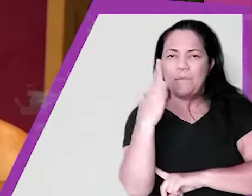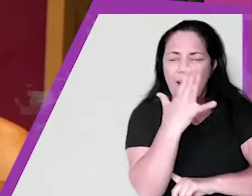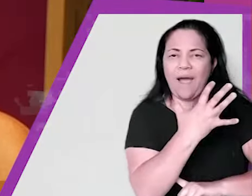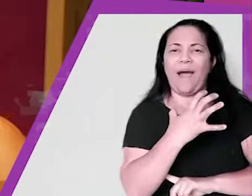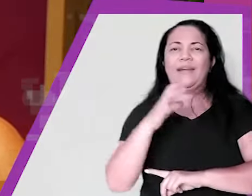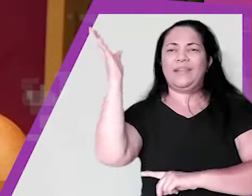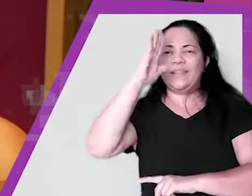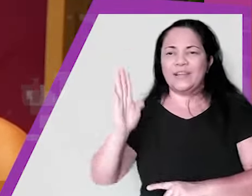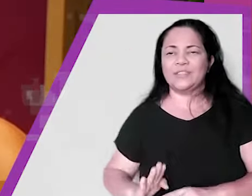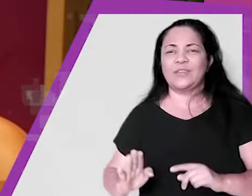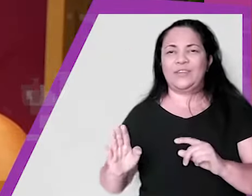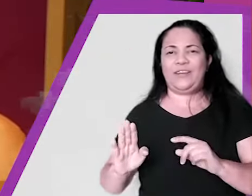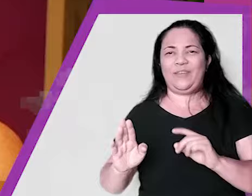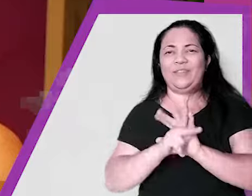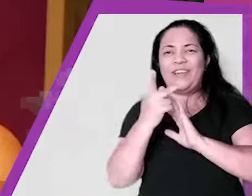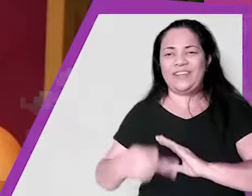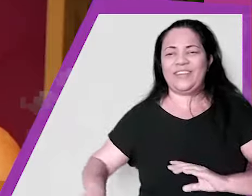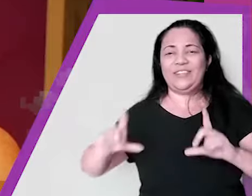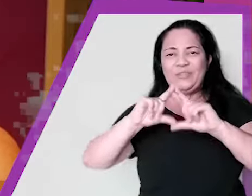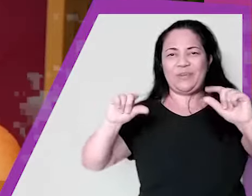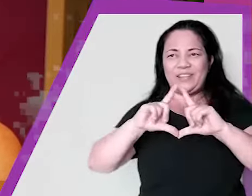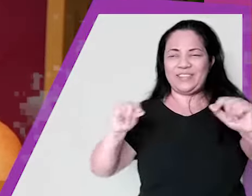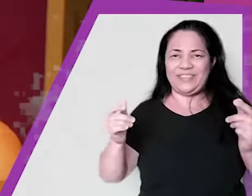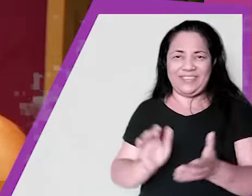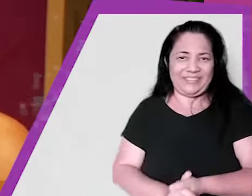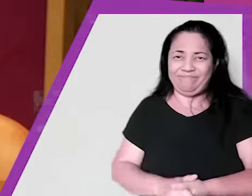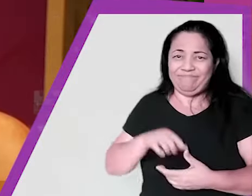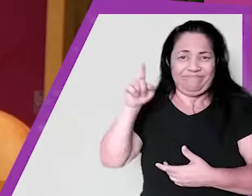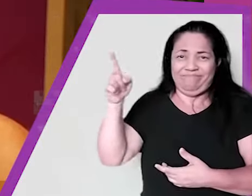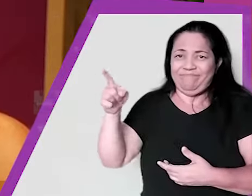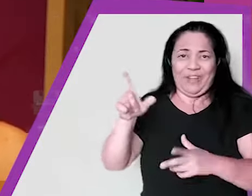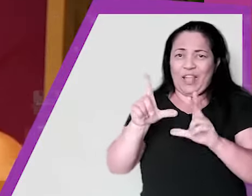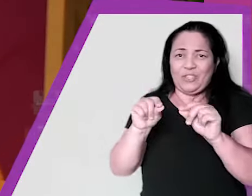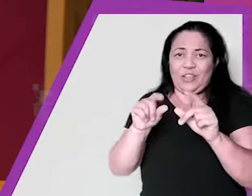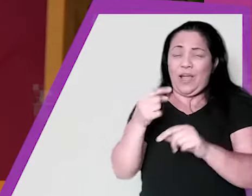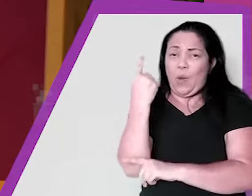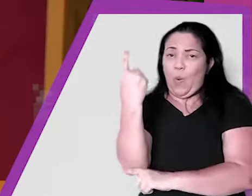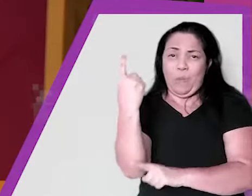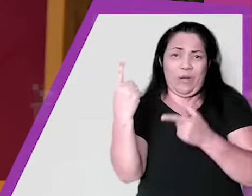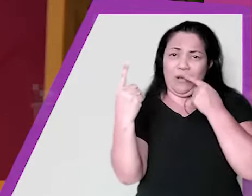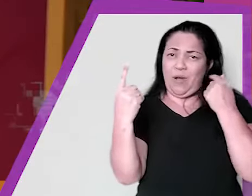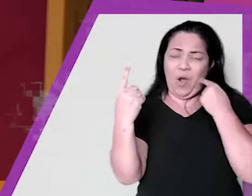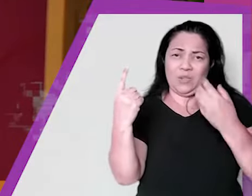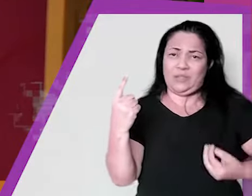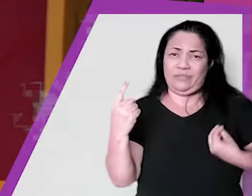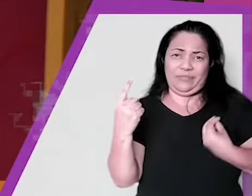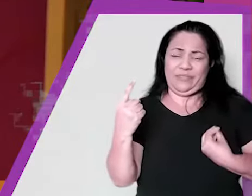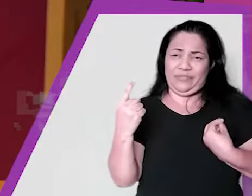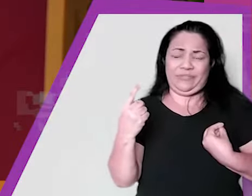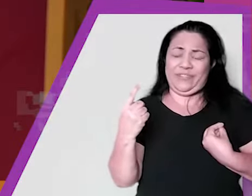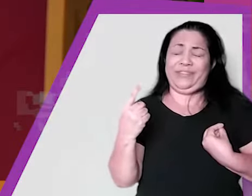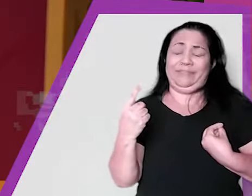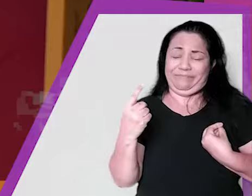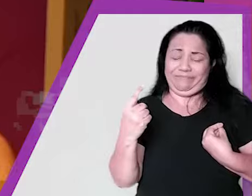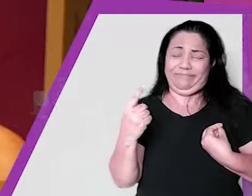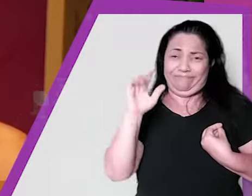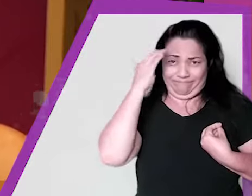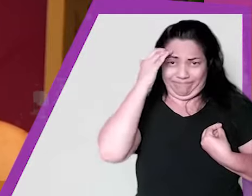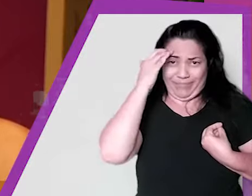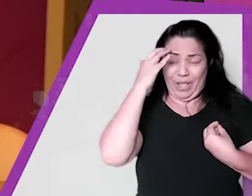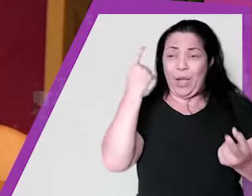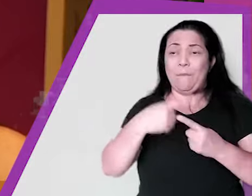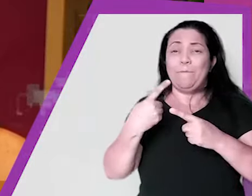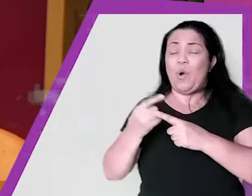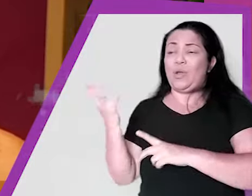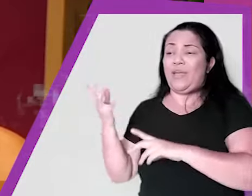hectares, que é o Parque Nacional de Brasília, que tem 40 mil hectares. Então, teoricamente, não caberia nem duas onças no Parque Nacional de Brasília. Então,